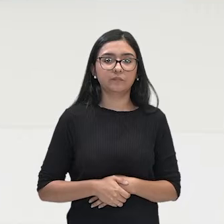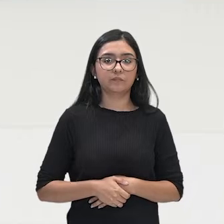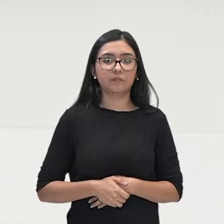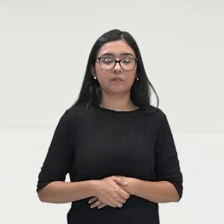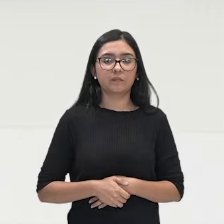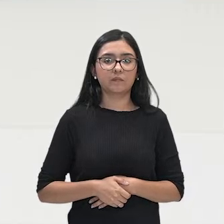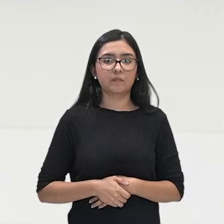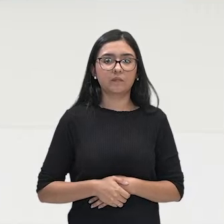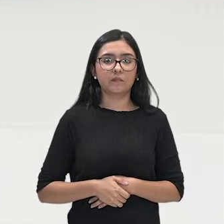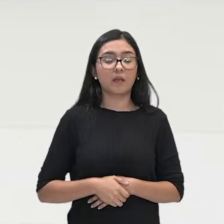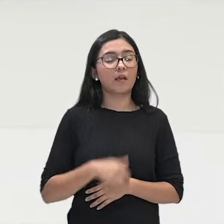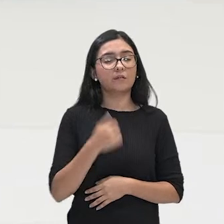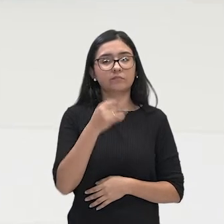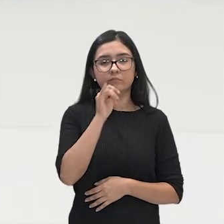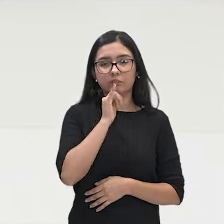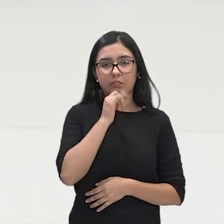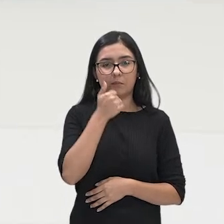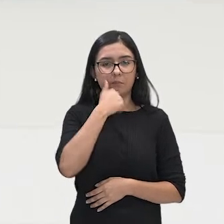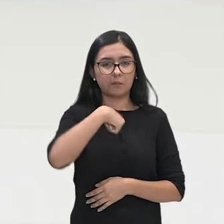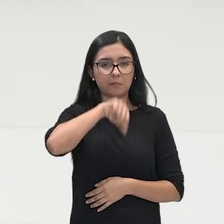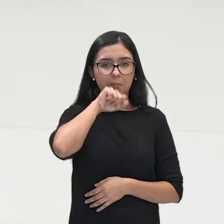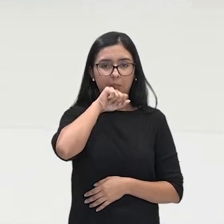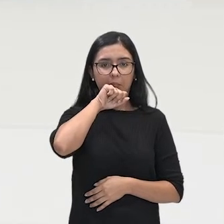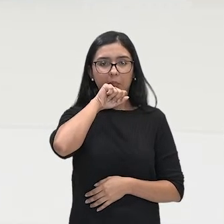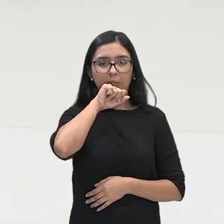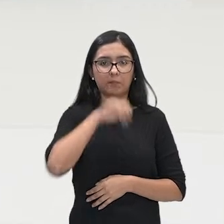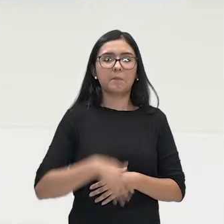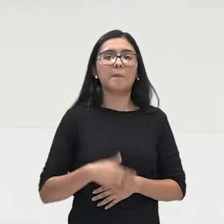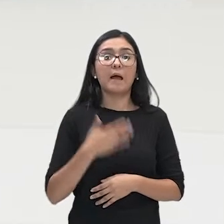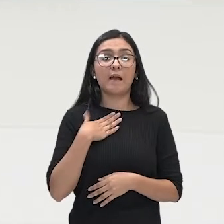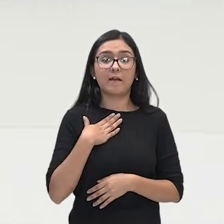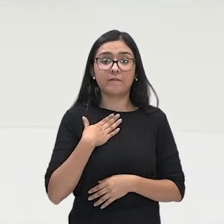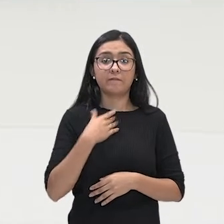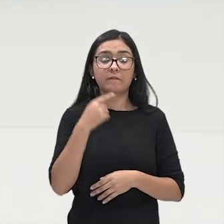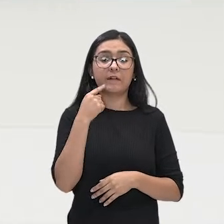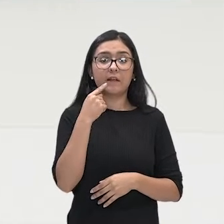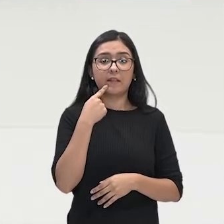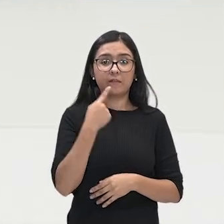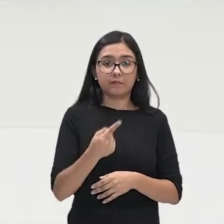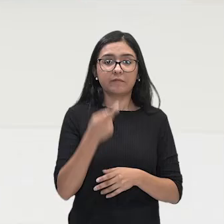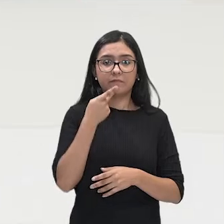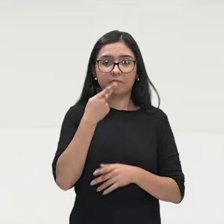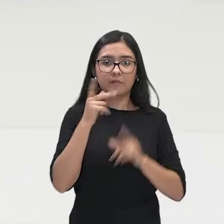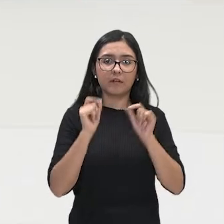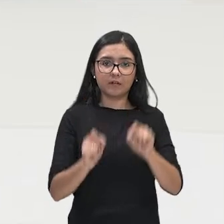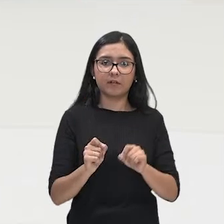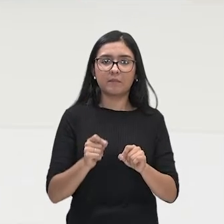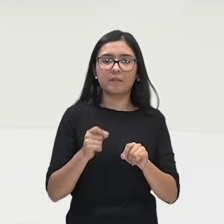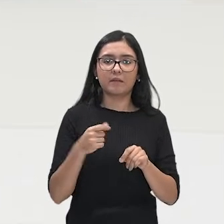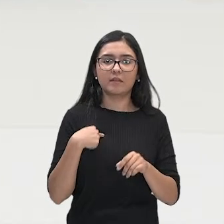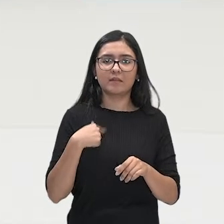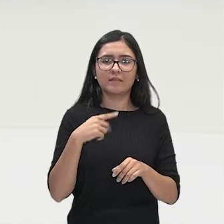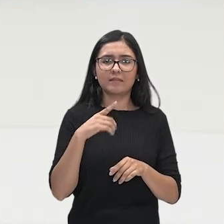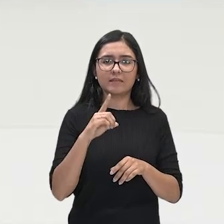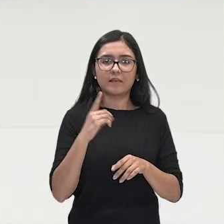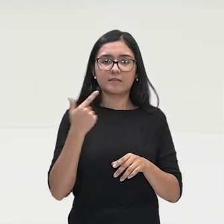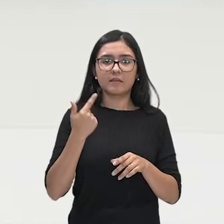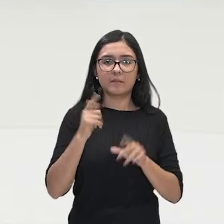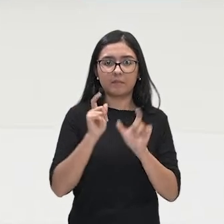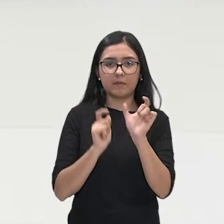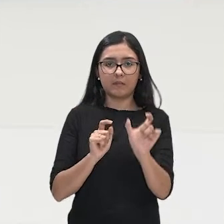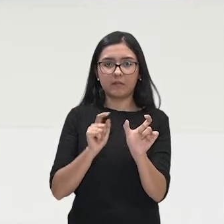meninos, a mãe, por exemplo, menino, desce para baixo, sobe para cima, né, encarou de